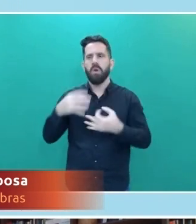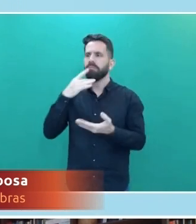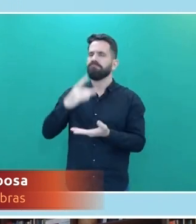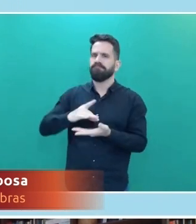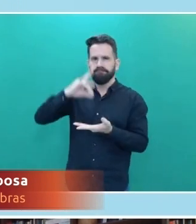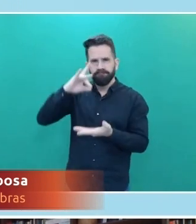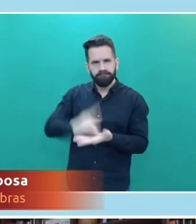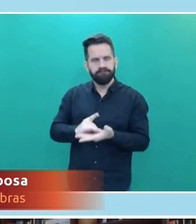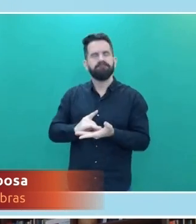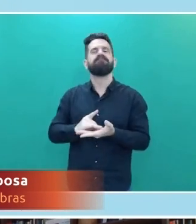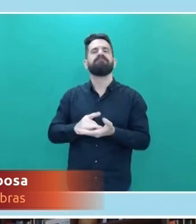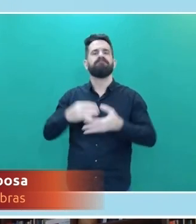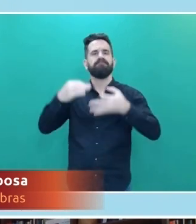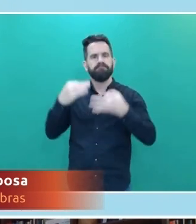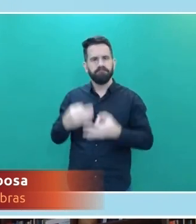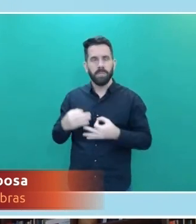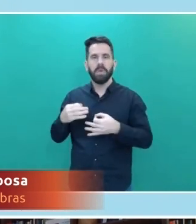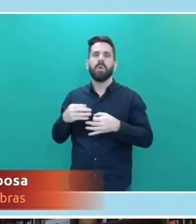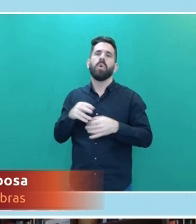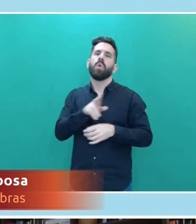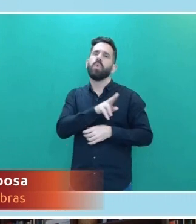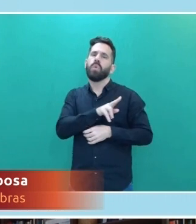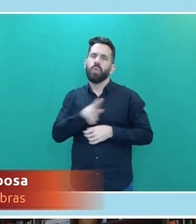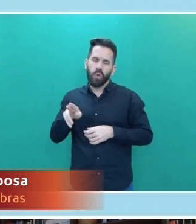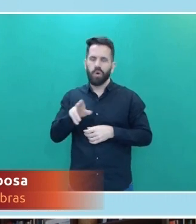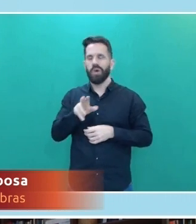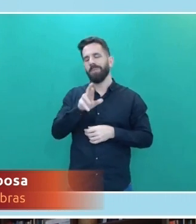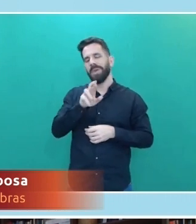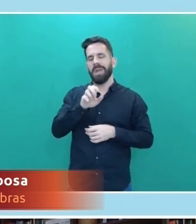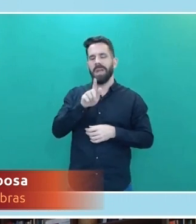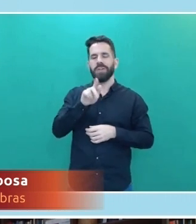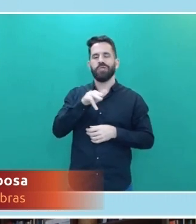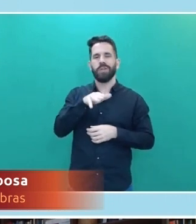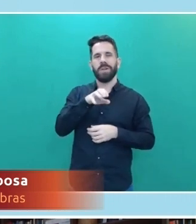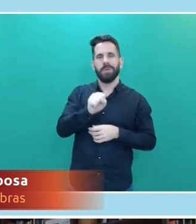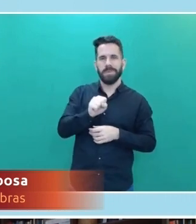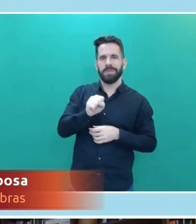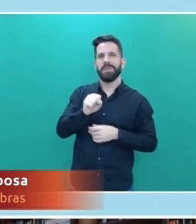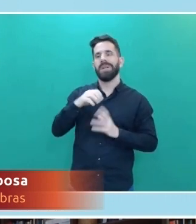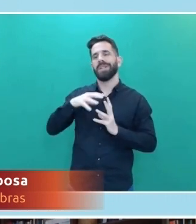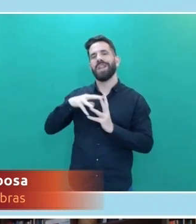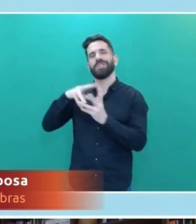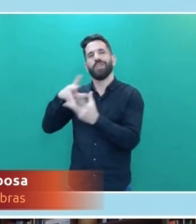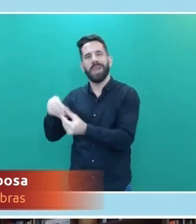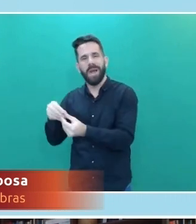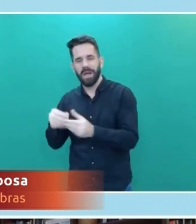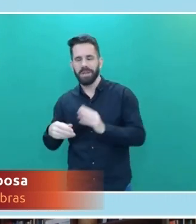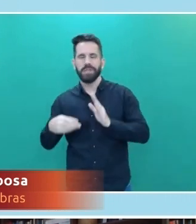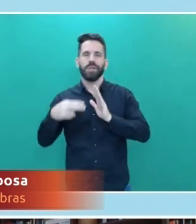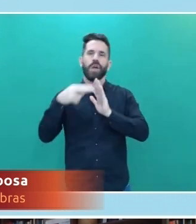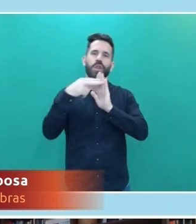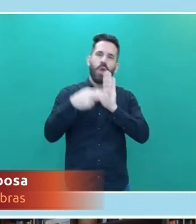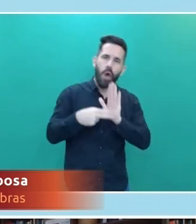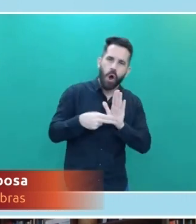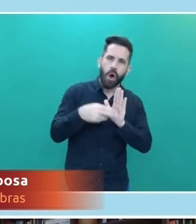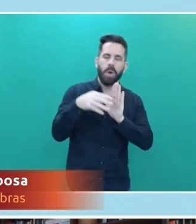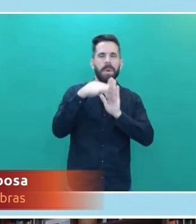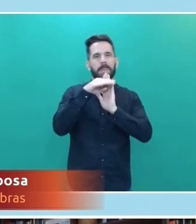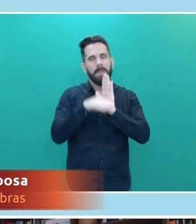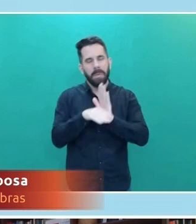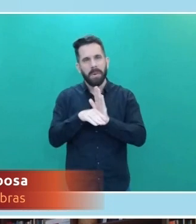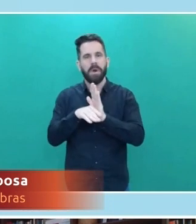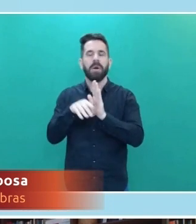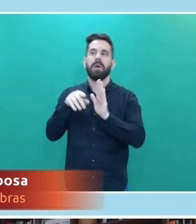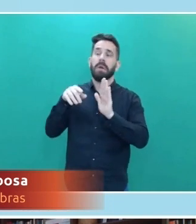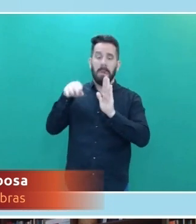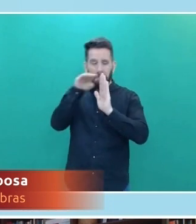chama regimes internacionais, normas, procedimentos, né? Registrando nem que seja protocolos de